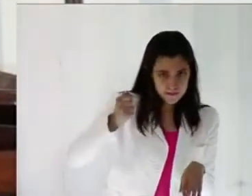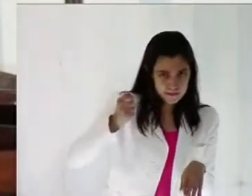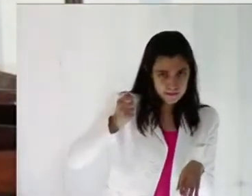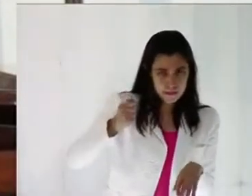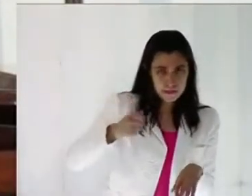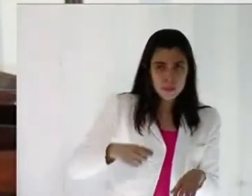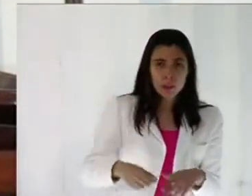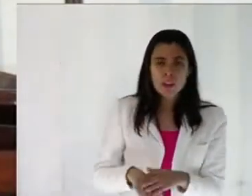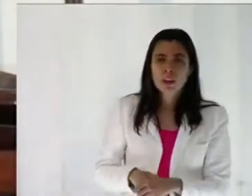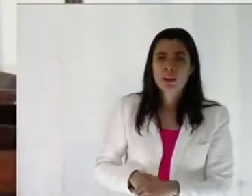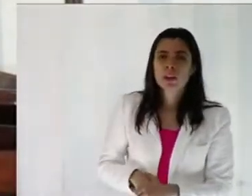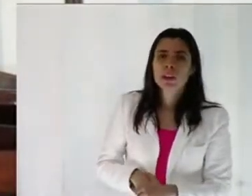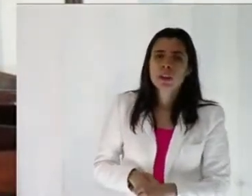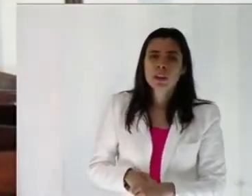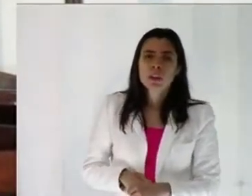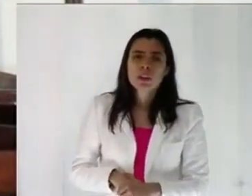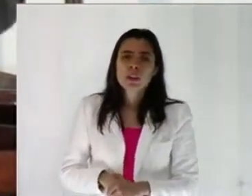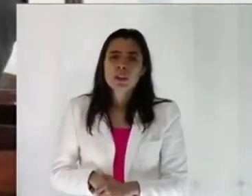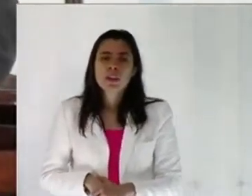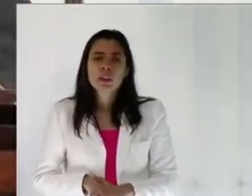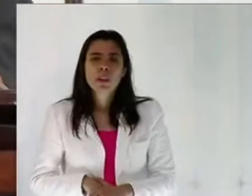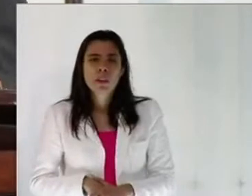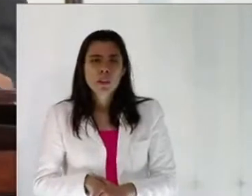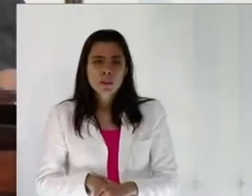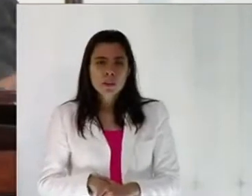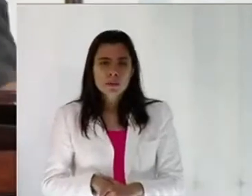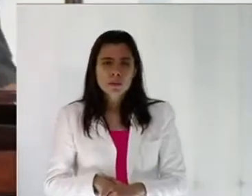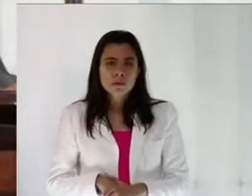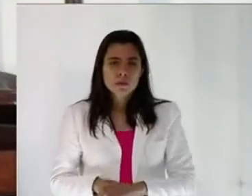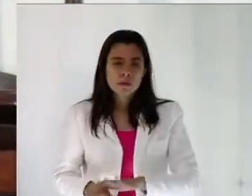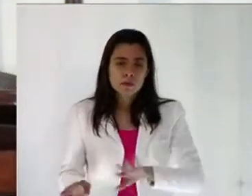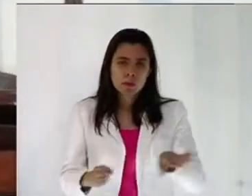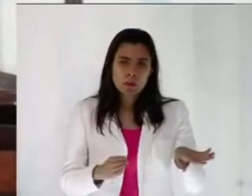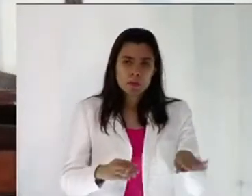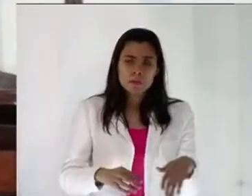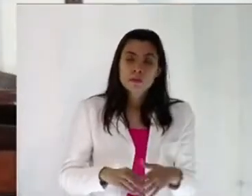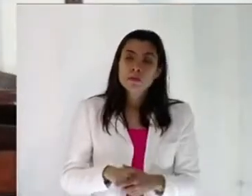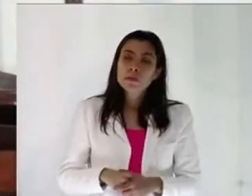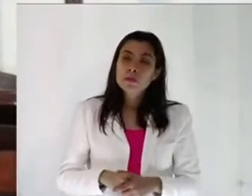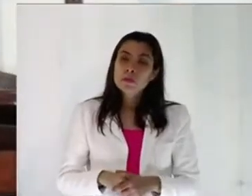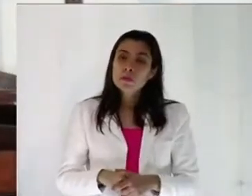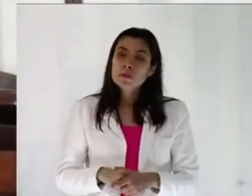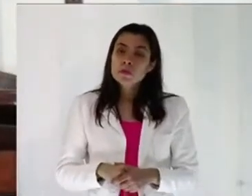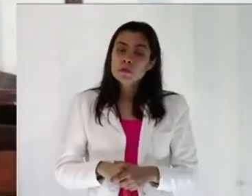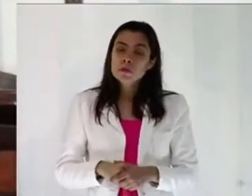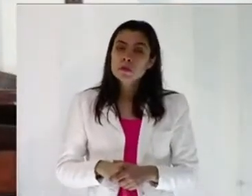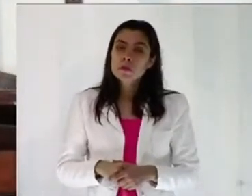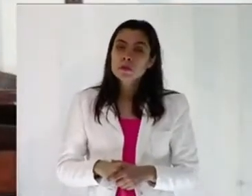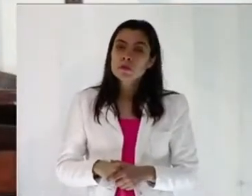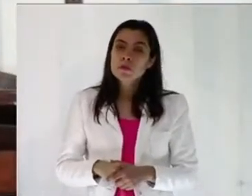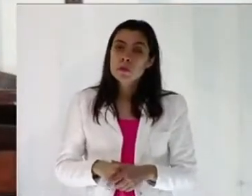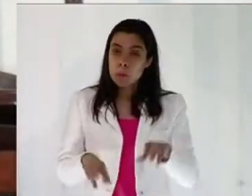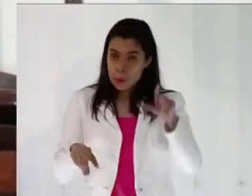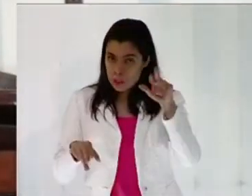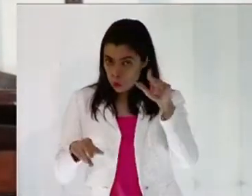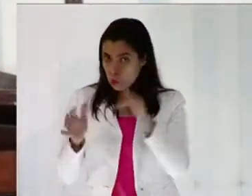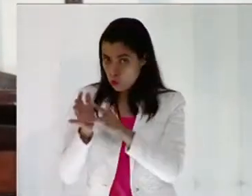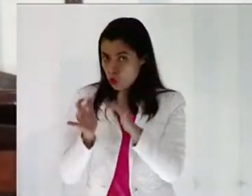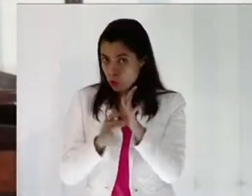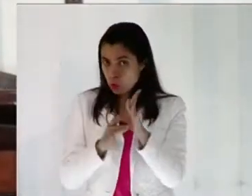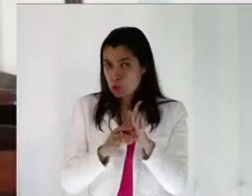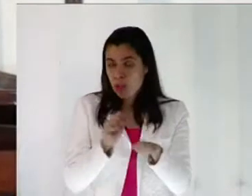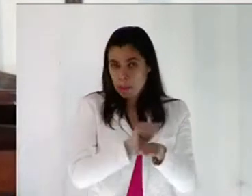neste aspecto. Outra coisa que me chama a atenção do ministério de Jesus em relação a Isaac e Abraão é